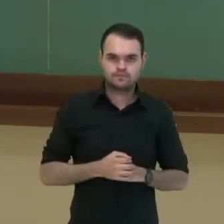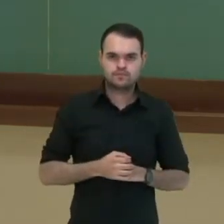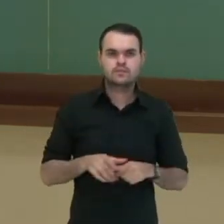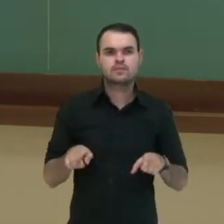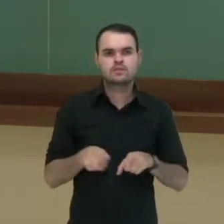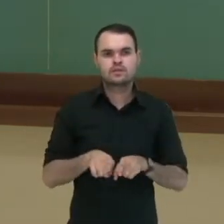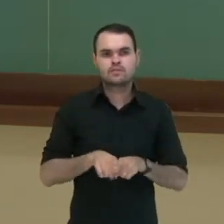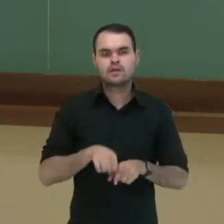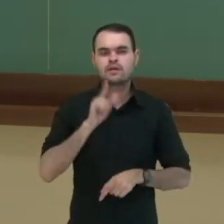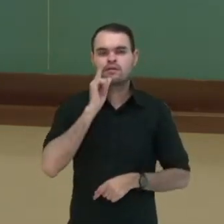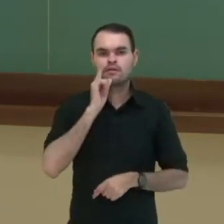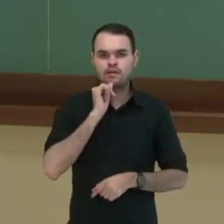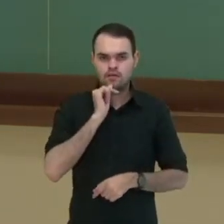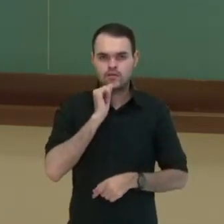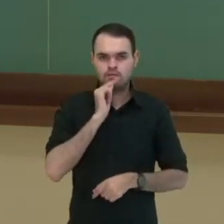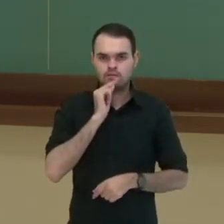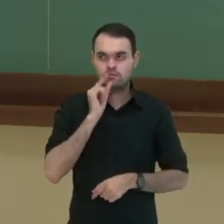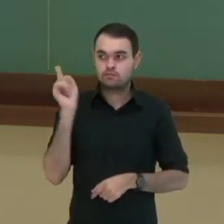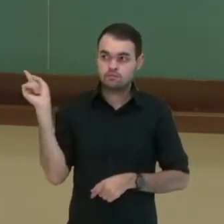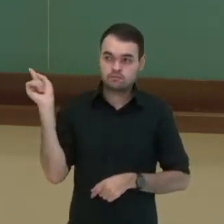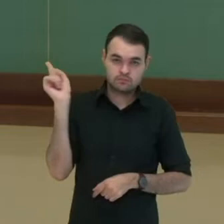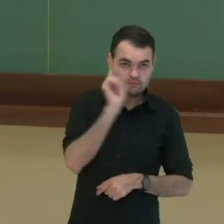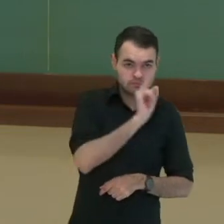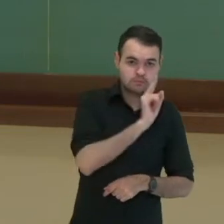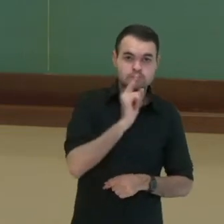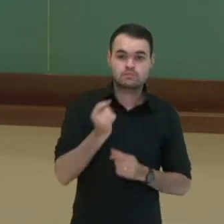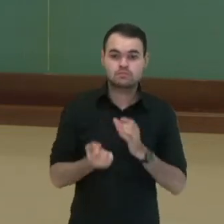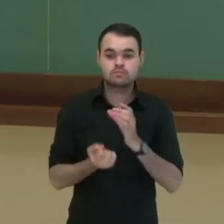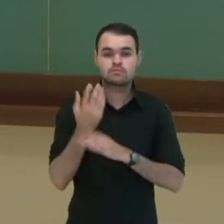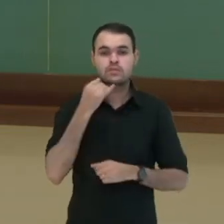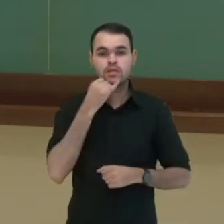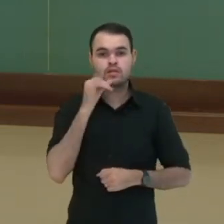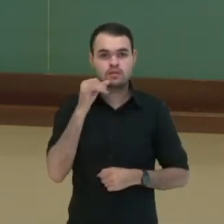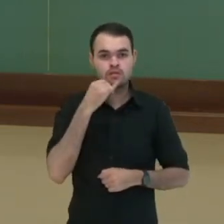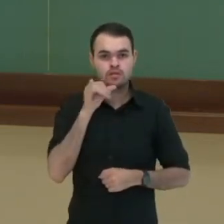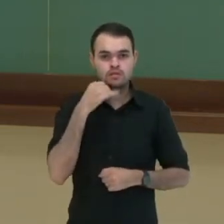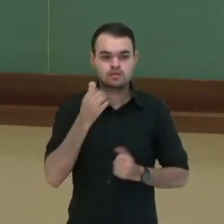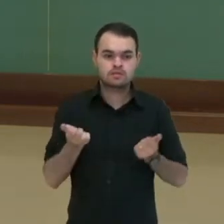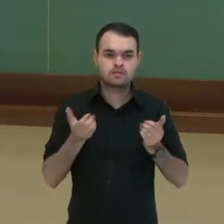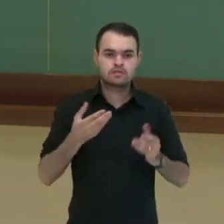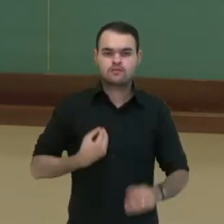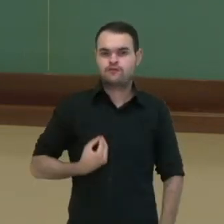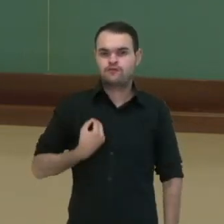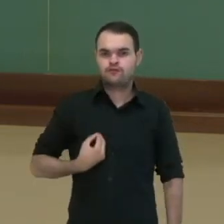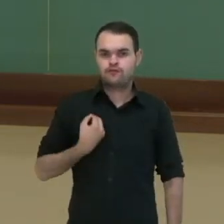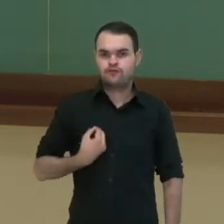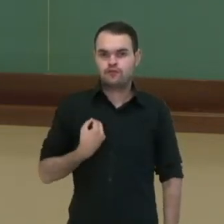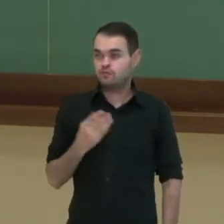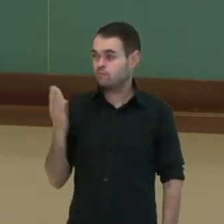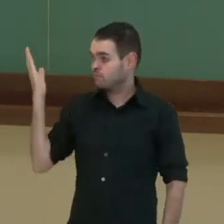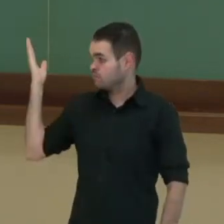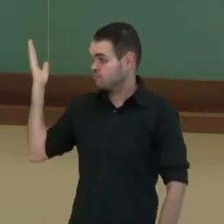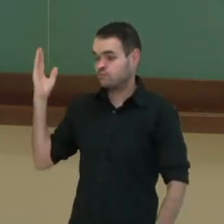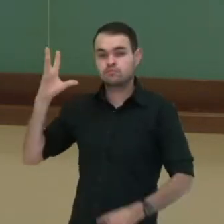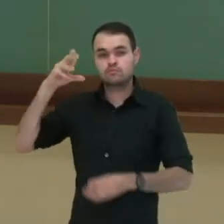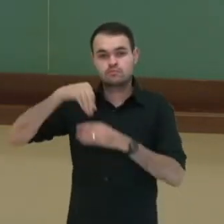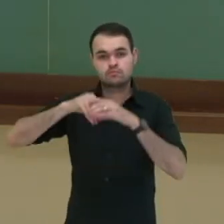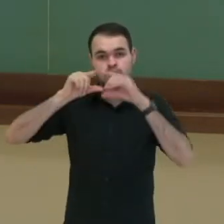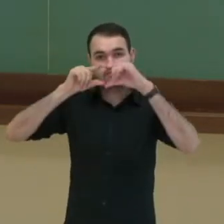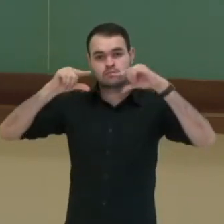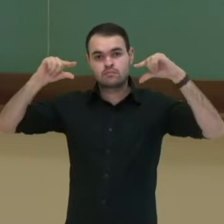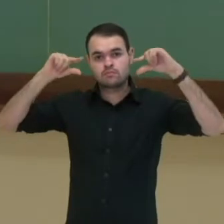ok? Então tudo isso vai gerando energia que vai ser transferido para todos os seres vivos. Então esse processo ocorre aqui, ó, dentro